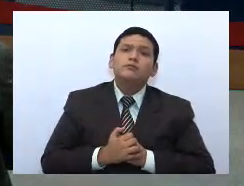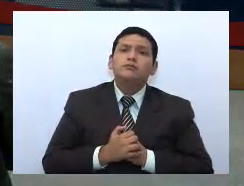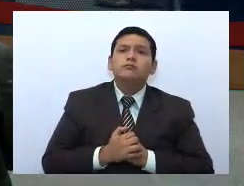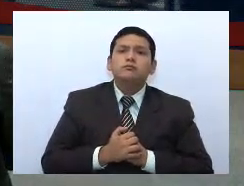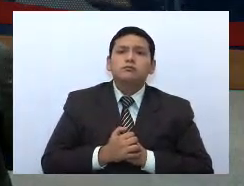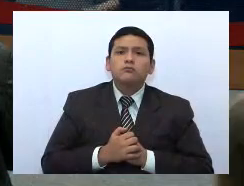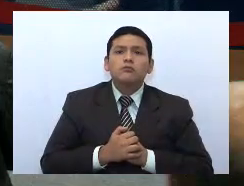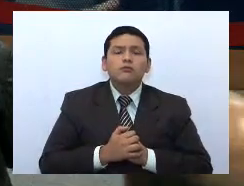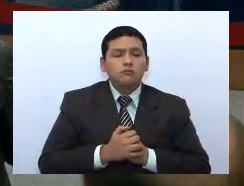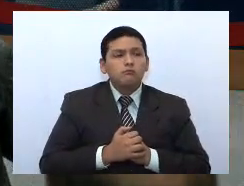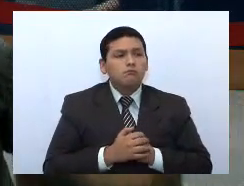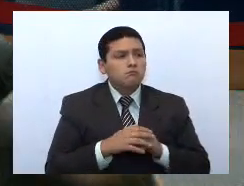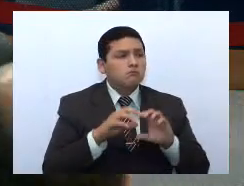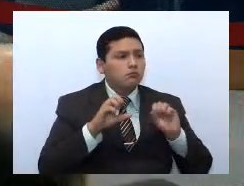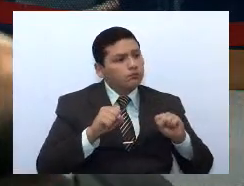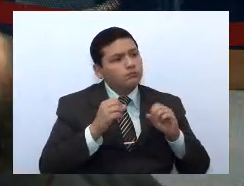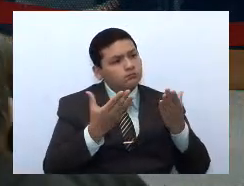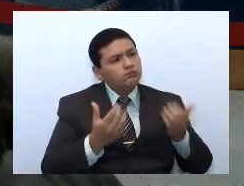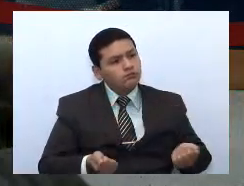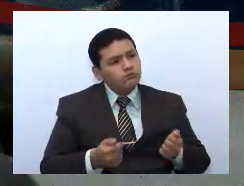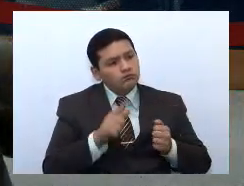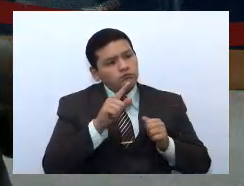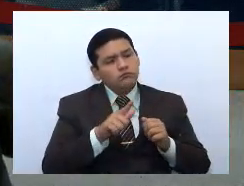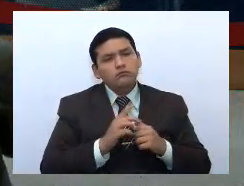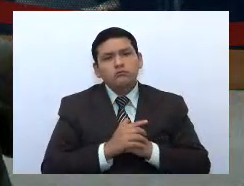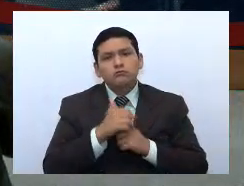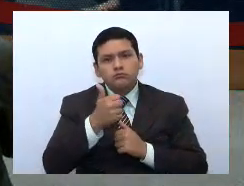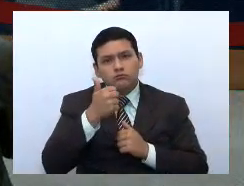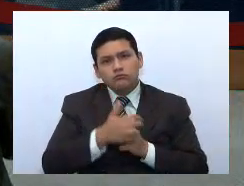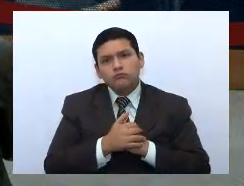Sim, vereador. Oi?